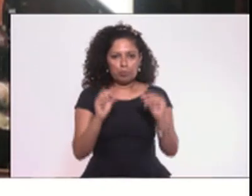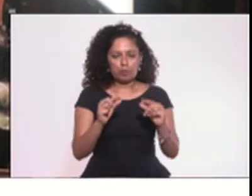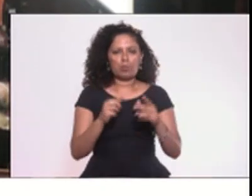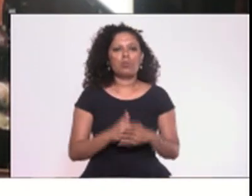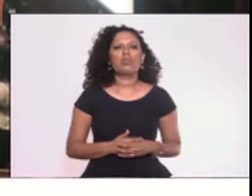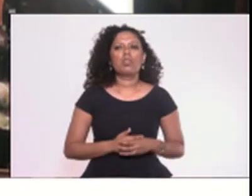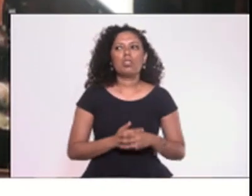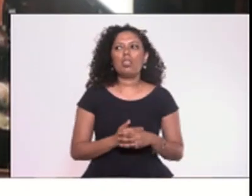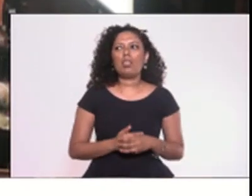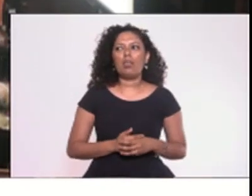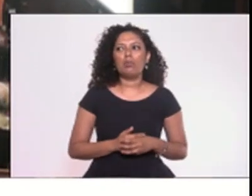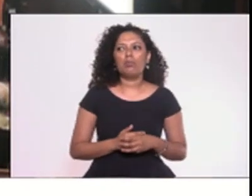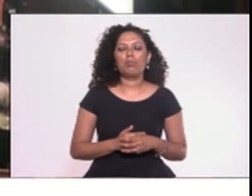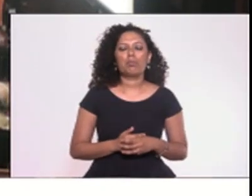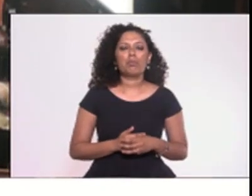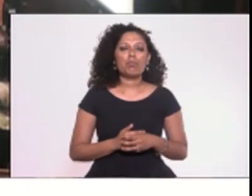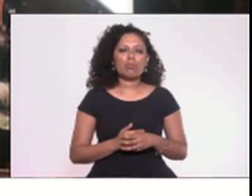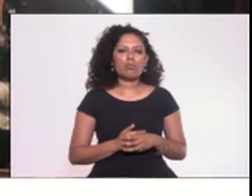só